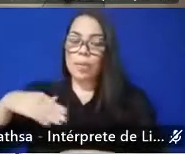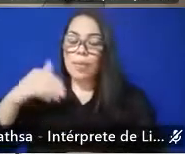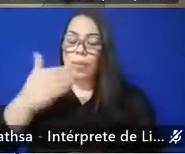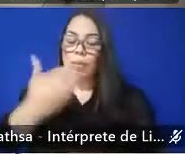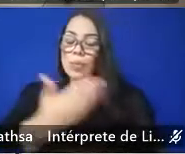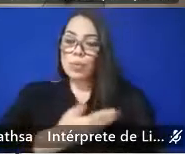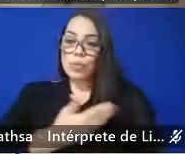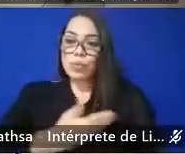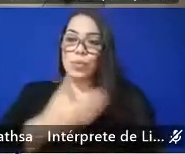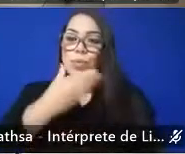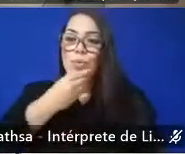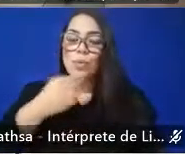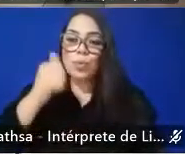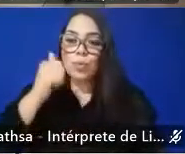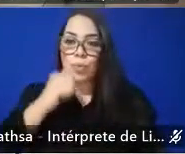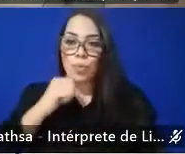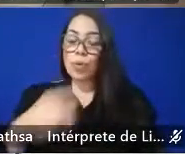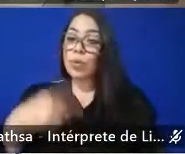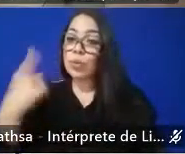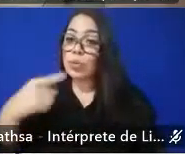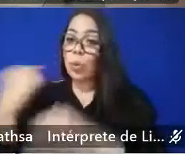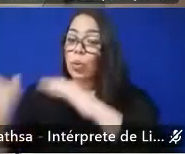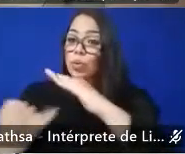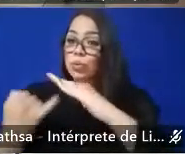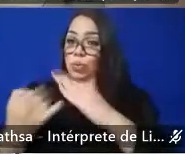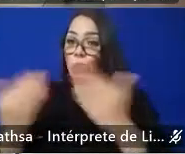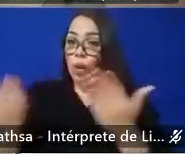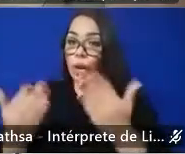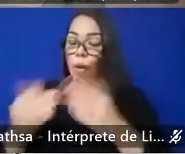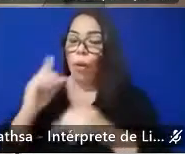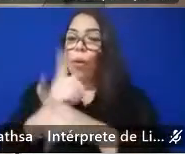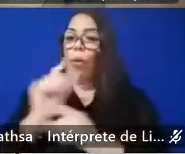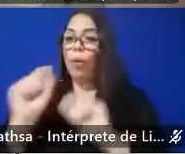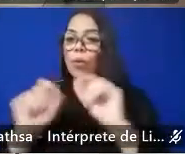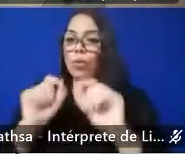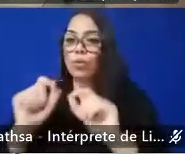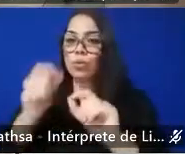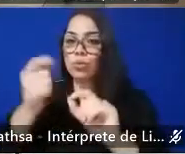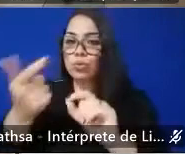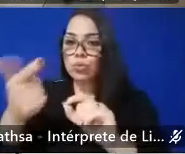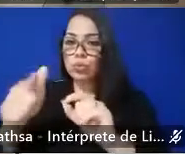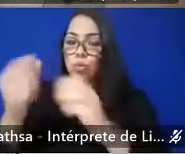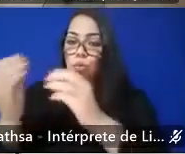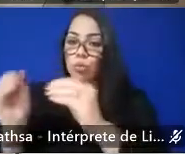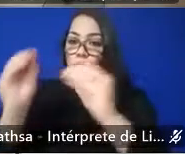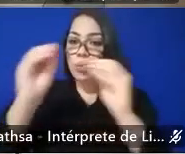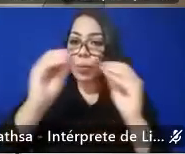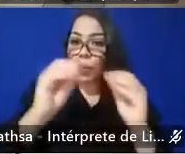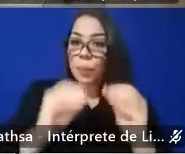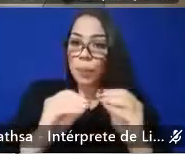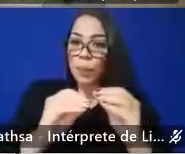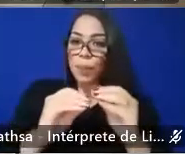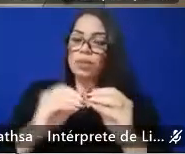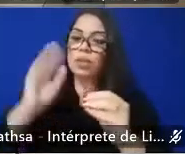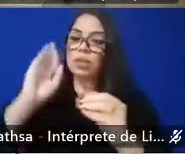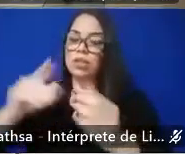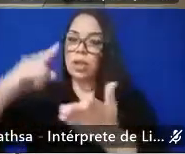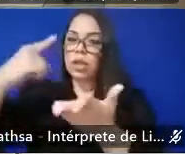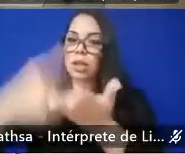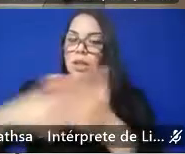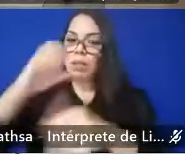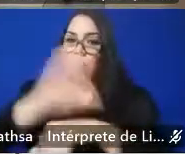Nossa instituição se encontra mais uma vez no rito de passagem com o determina a constituição ao estabelecer